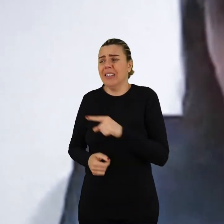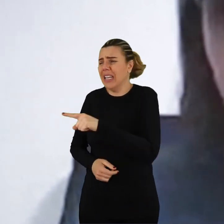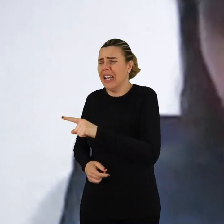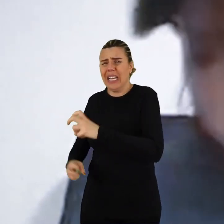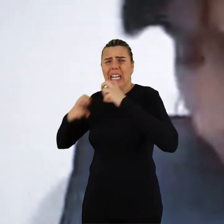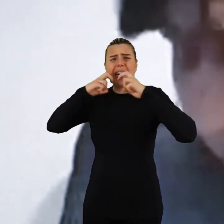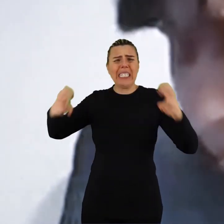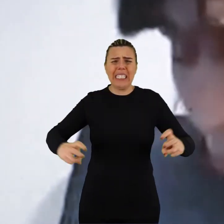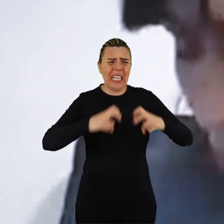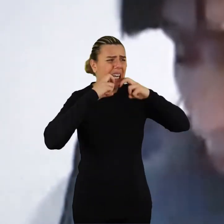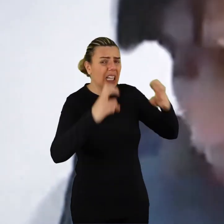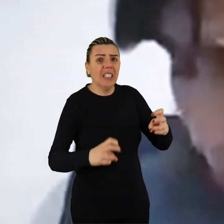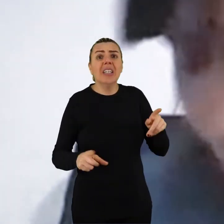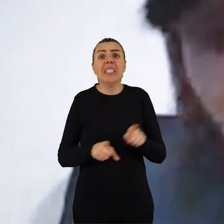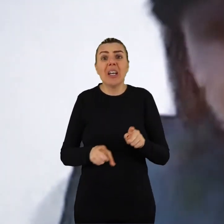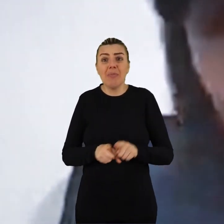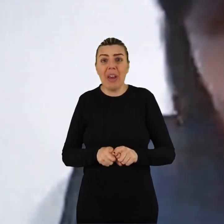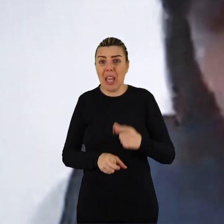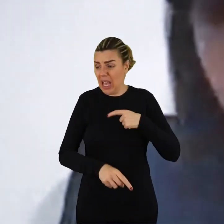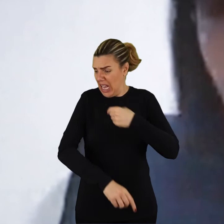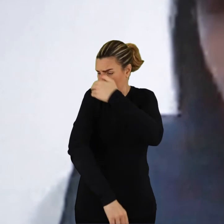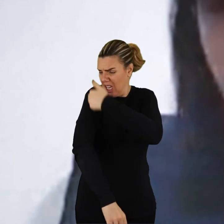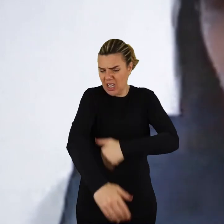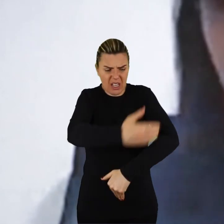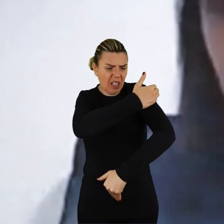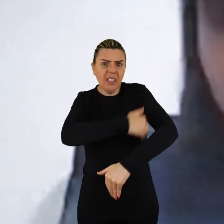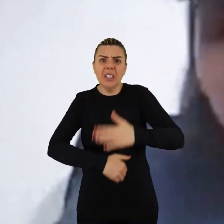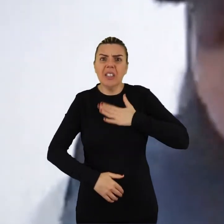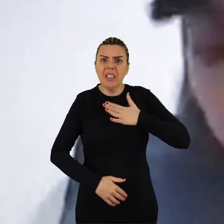gritava, ele chegou a cortar o meu braço e